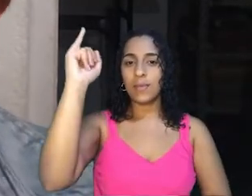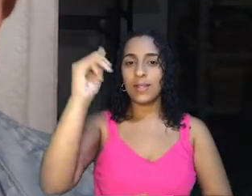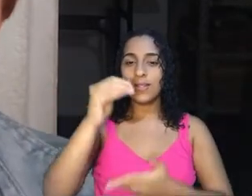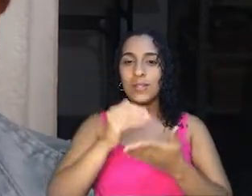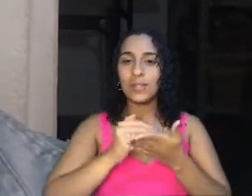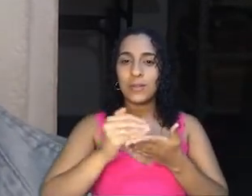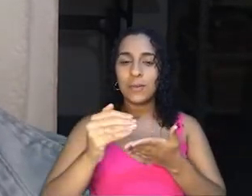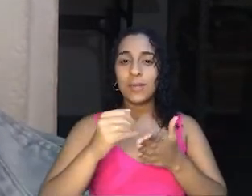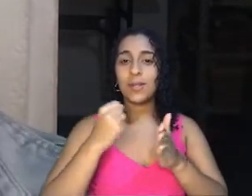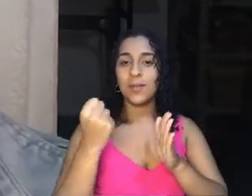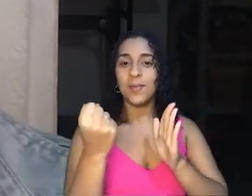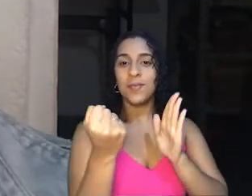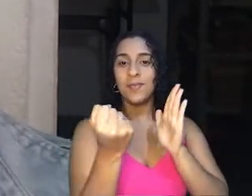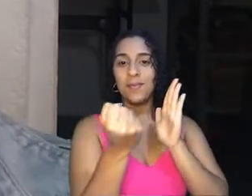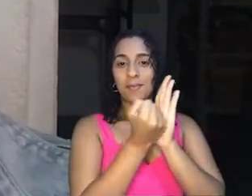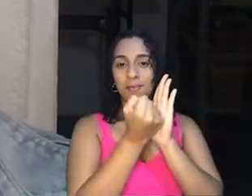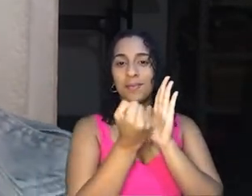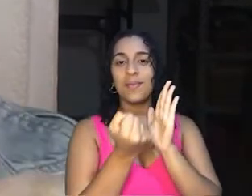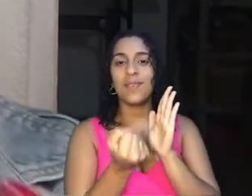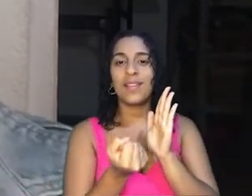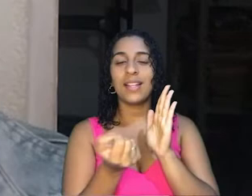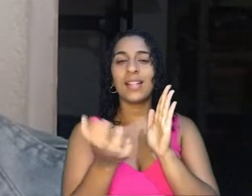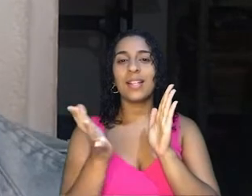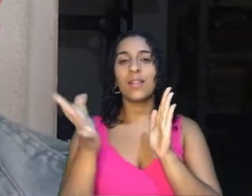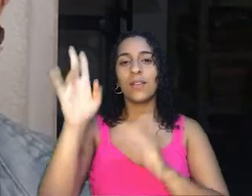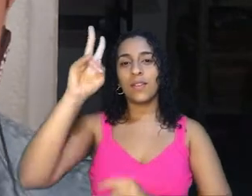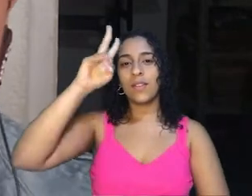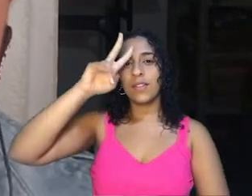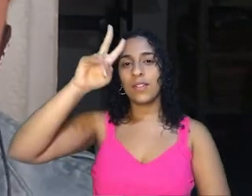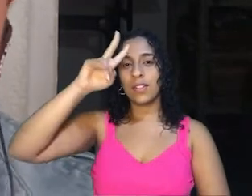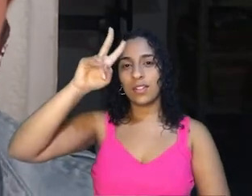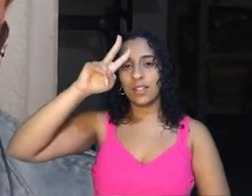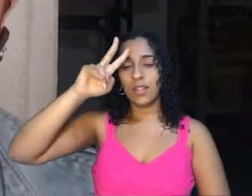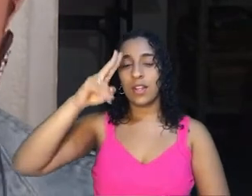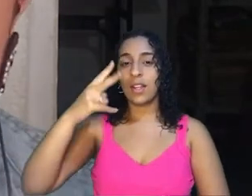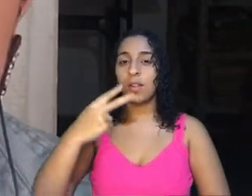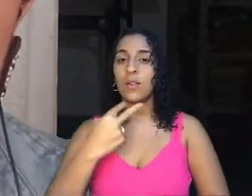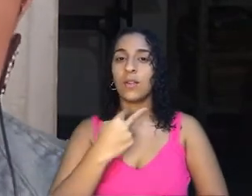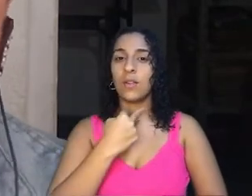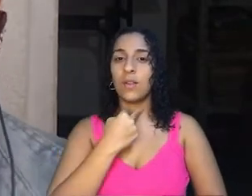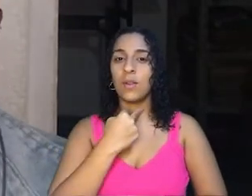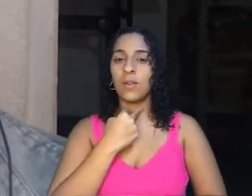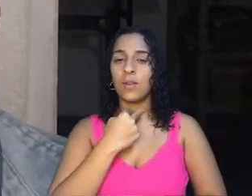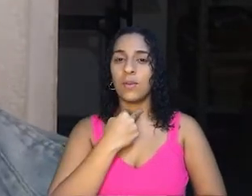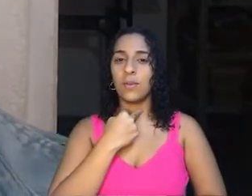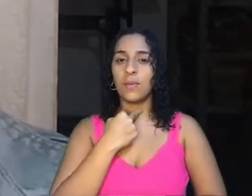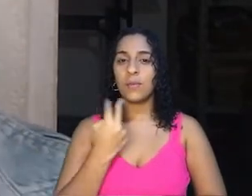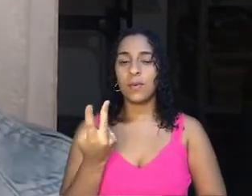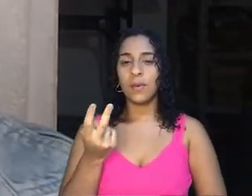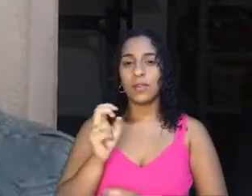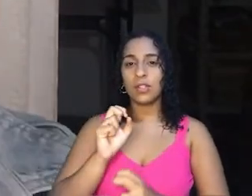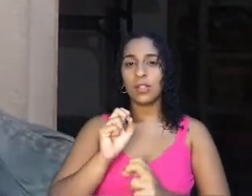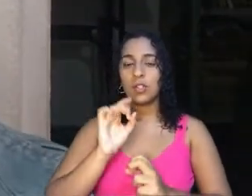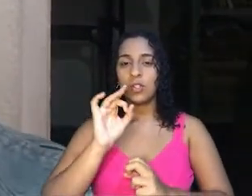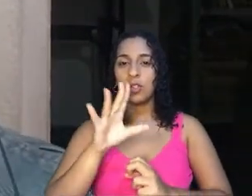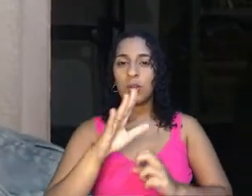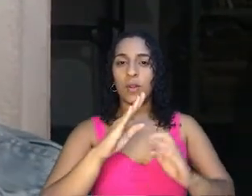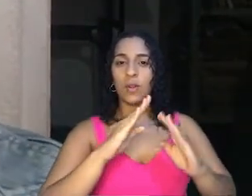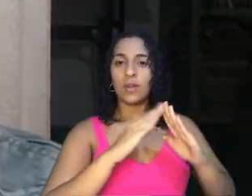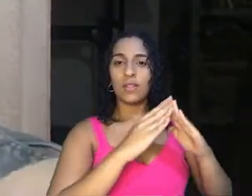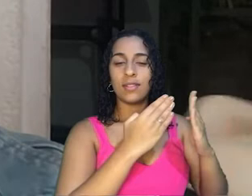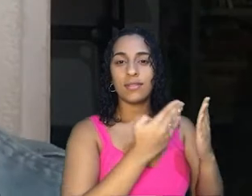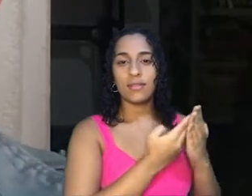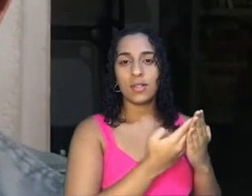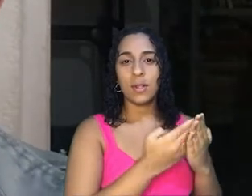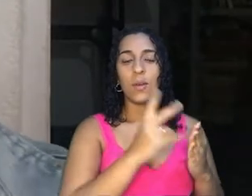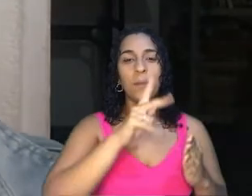que a prática historiográfica ela não pode e ela não fica apenas na academia prof a educação básica tem esse papel fundamental